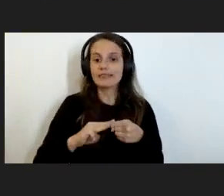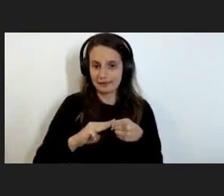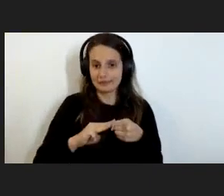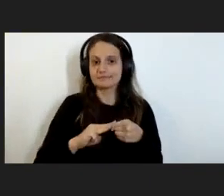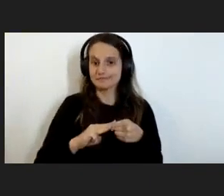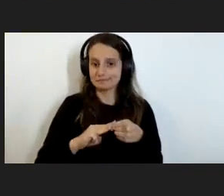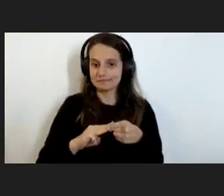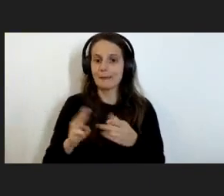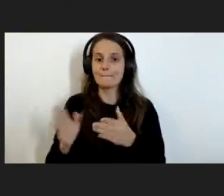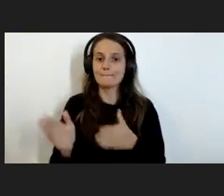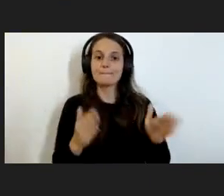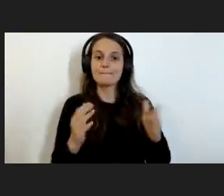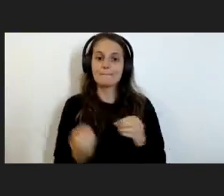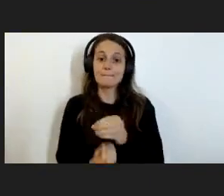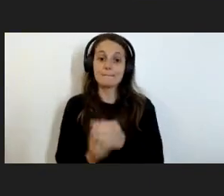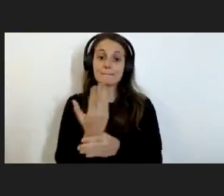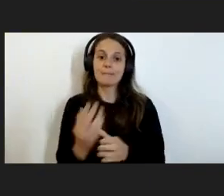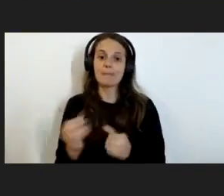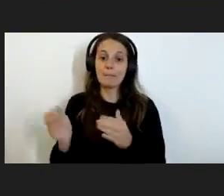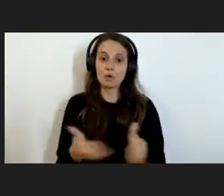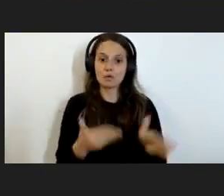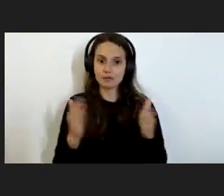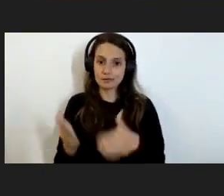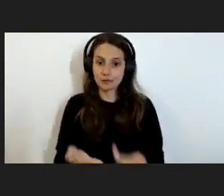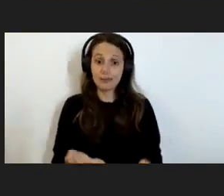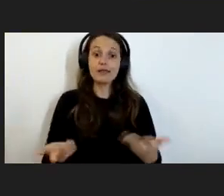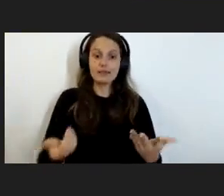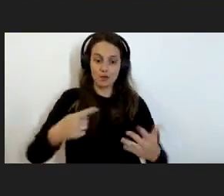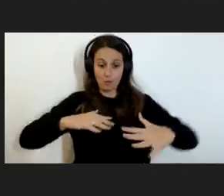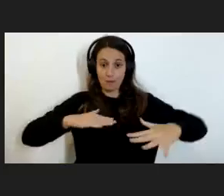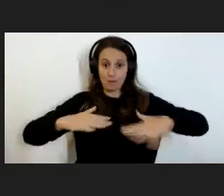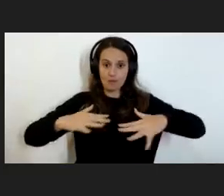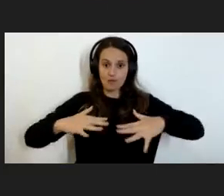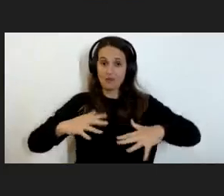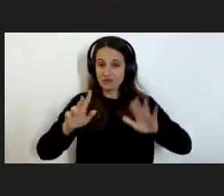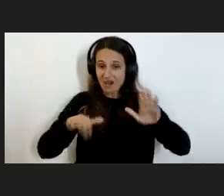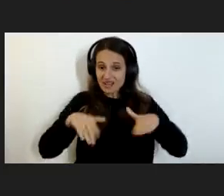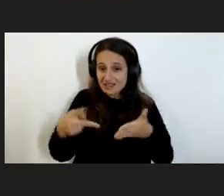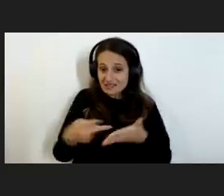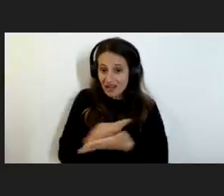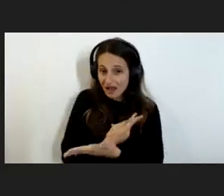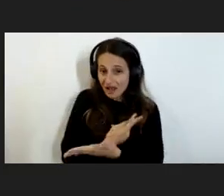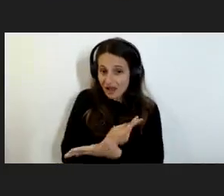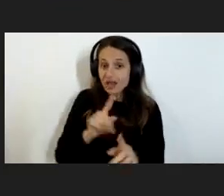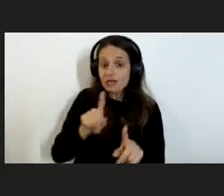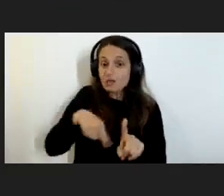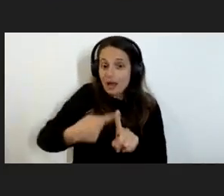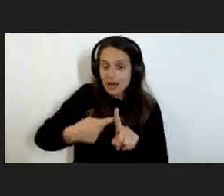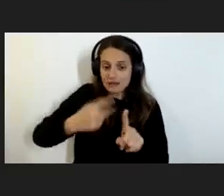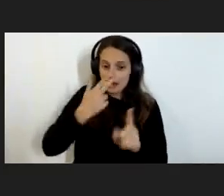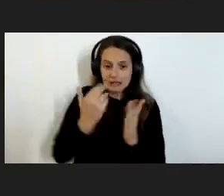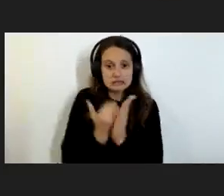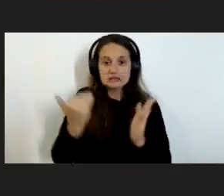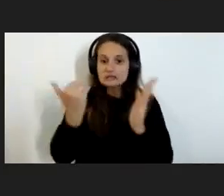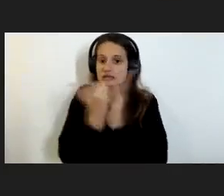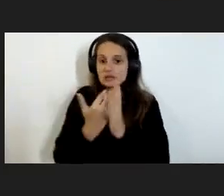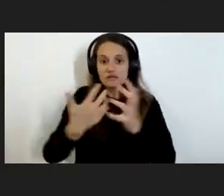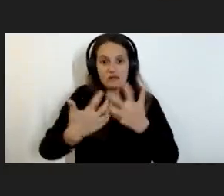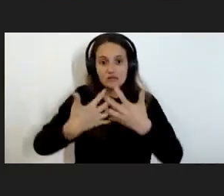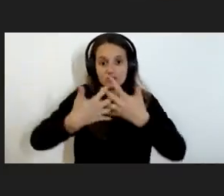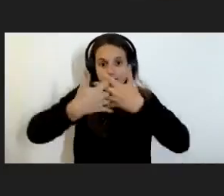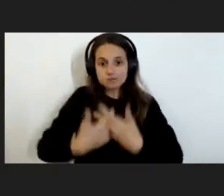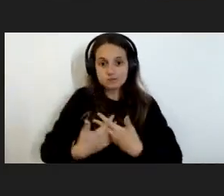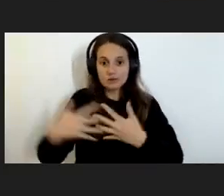seja, além de fazer o movimento errado, tinha uma sobrecarga de funcionalidade daquele